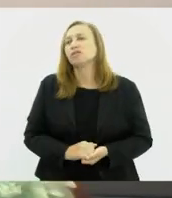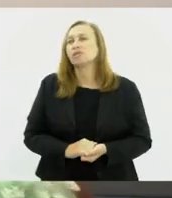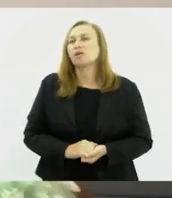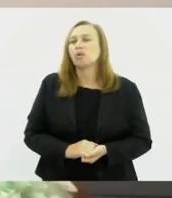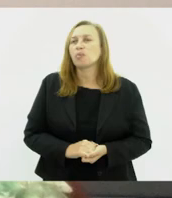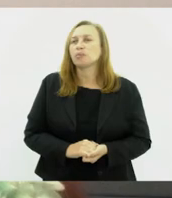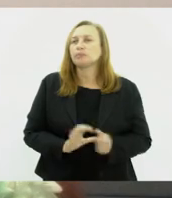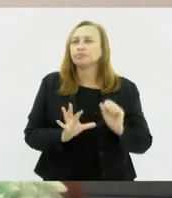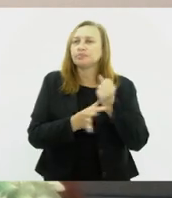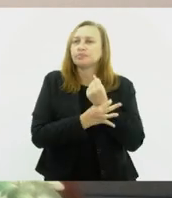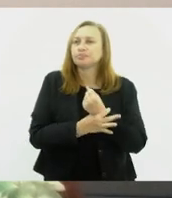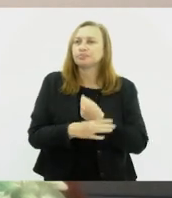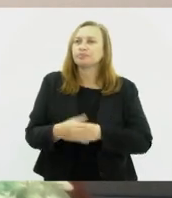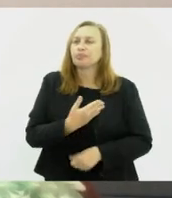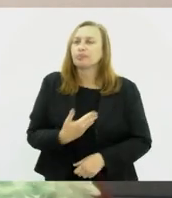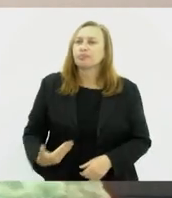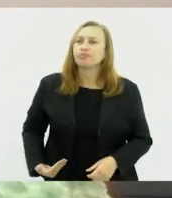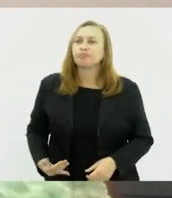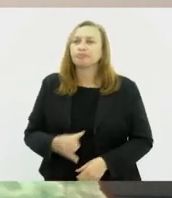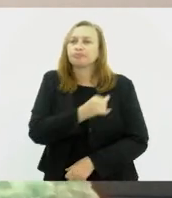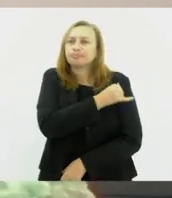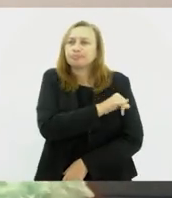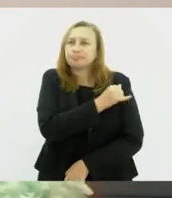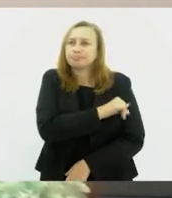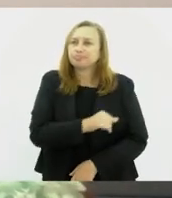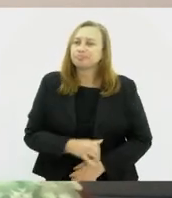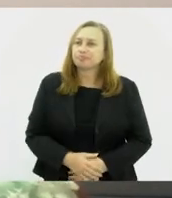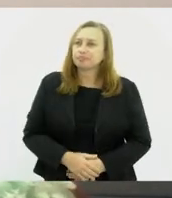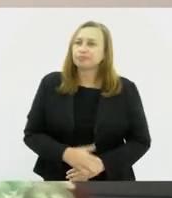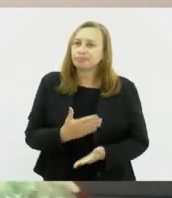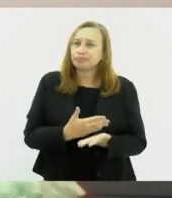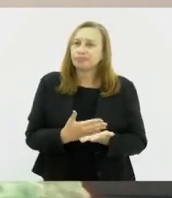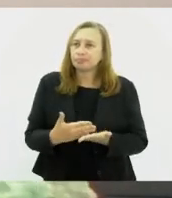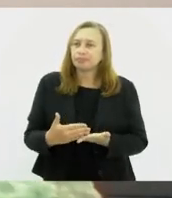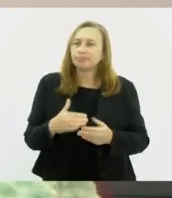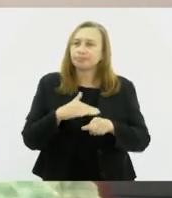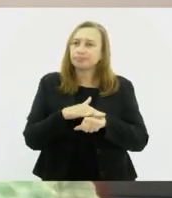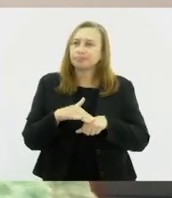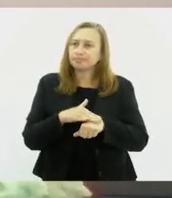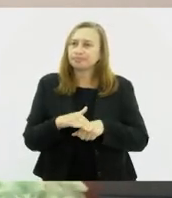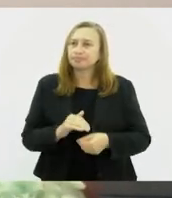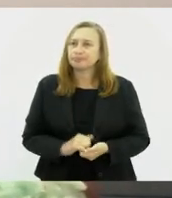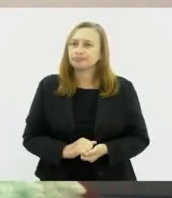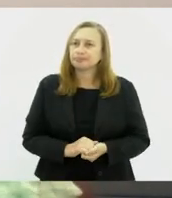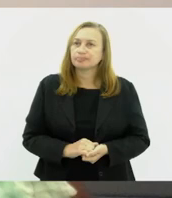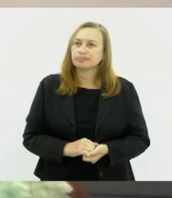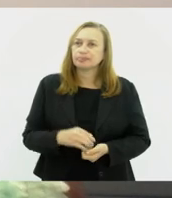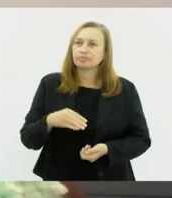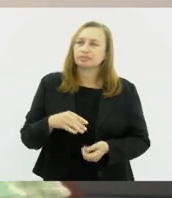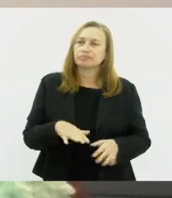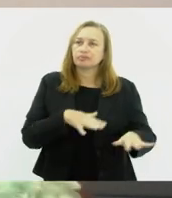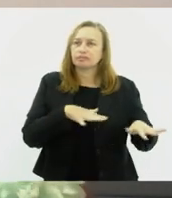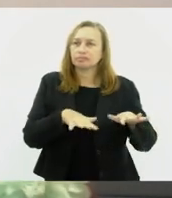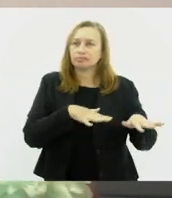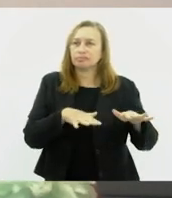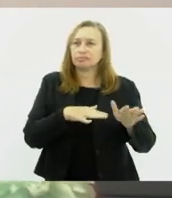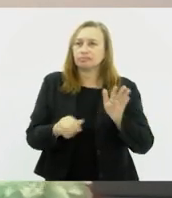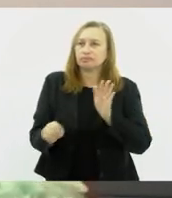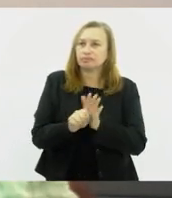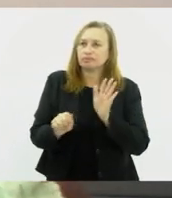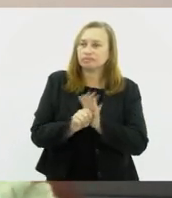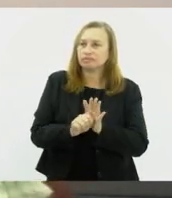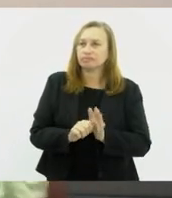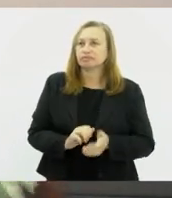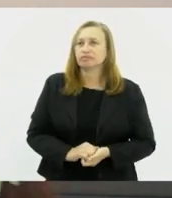sobre segurança pública no Rio de Janeiro para iniciar a conversa é a marcha da maconha é a